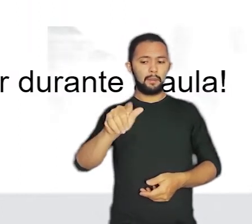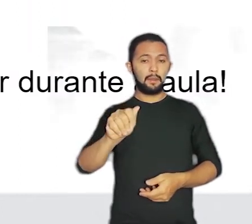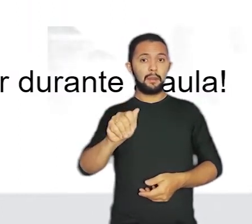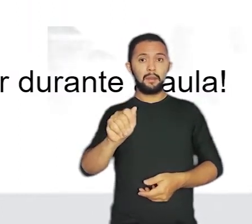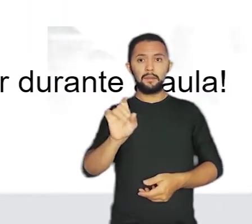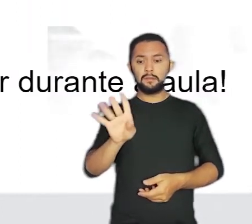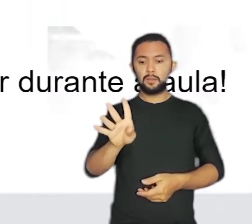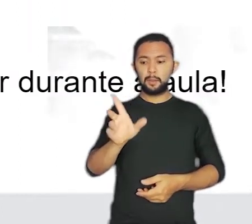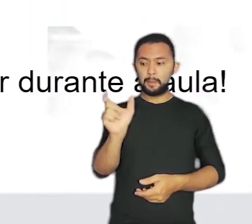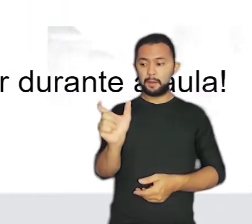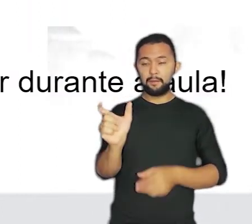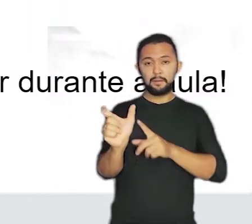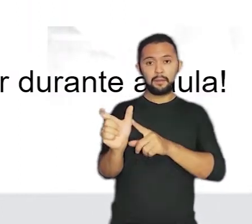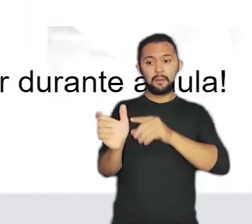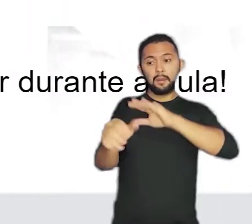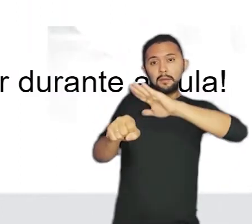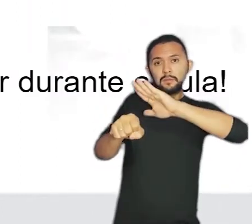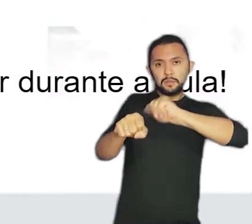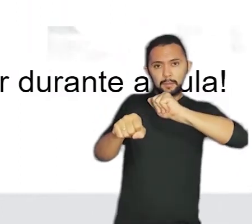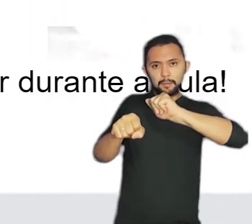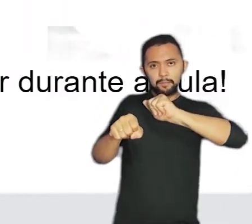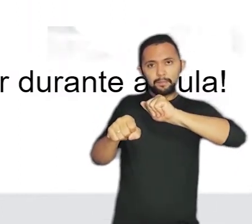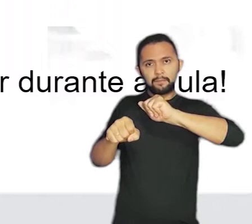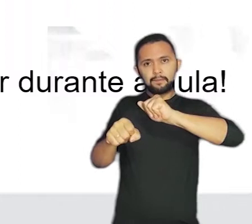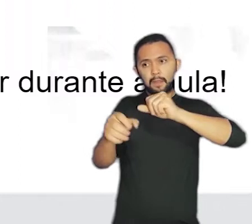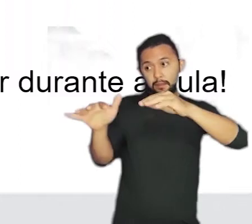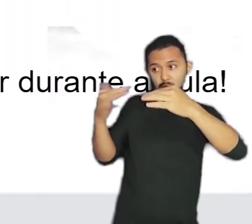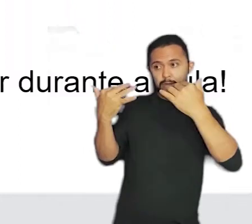interlocutor. Então essa amiga aí eu considero como vocativo. E ela